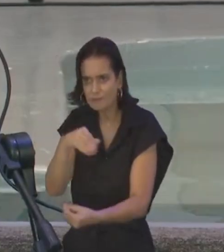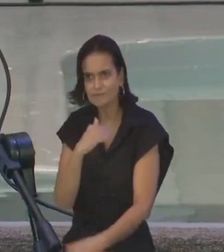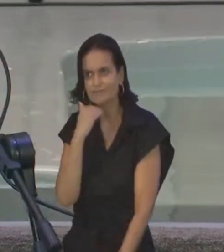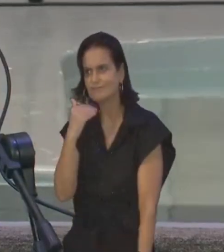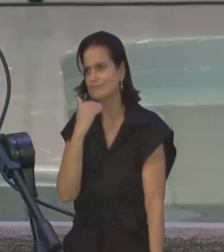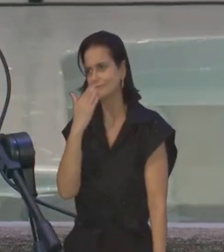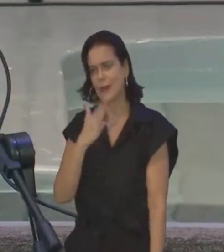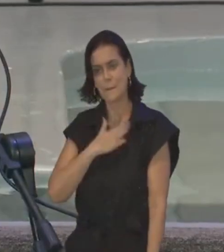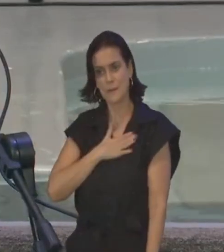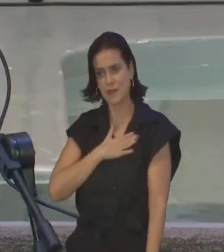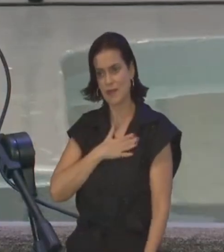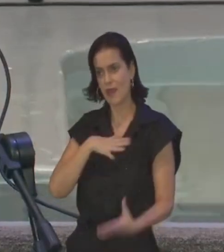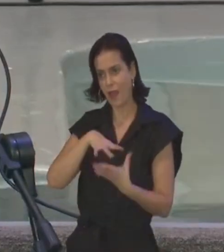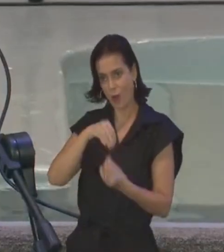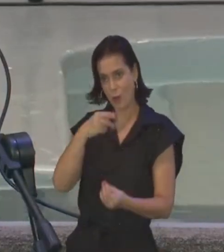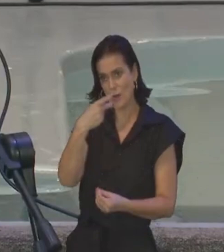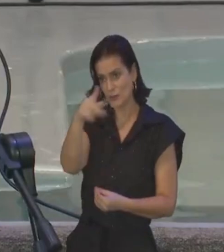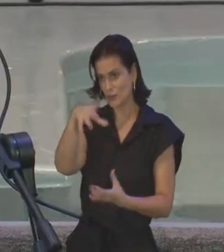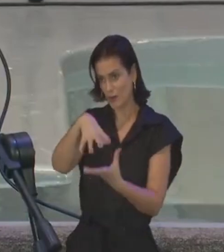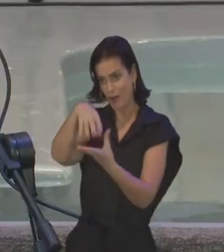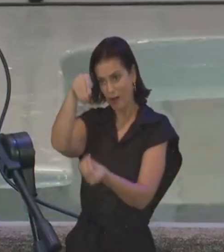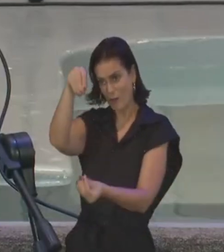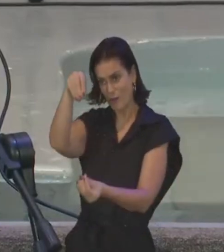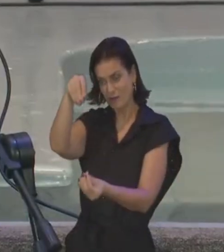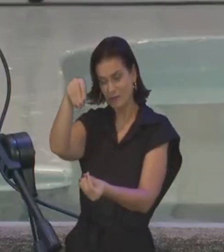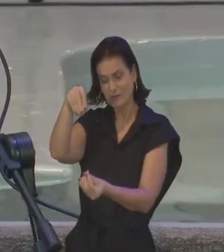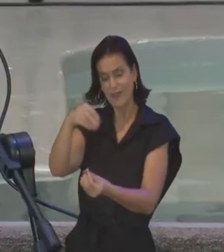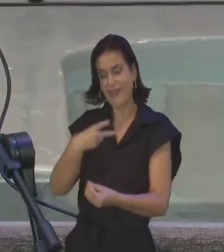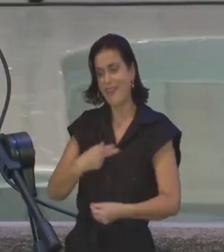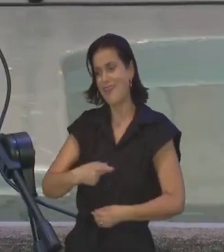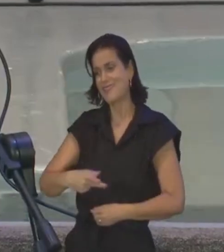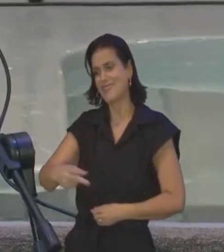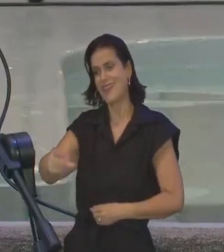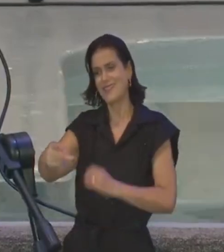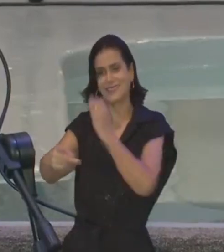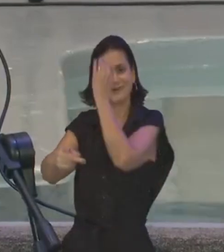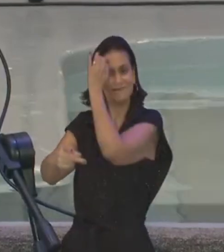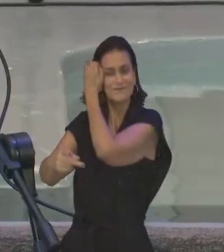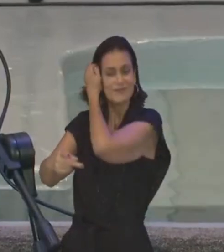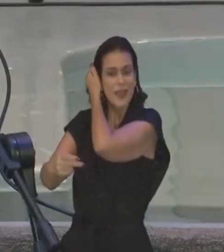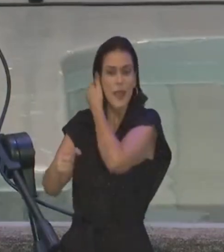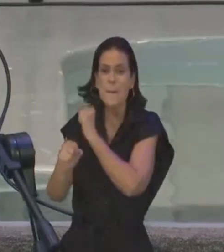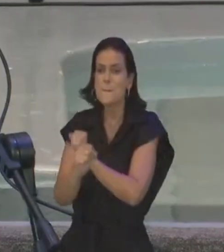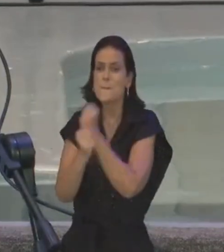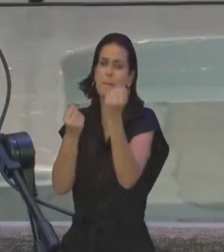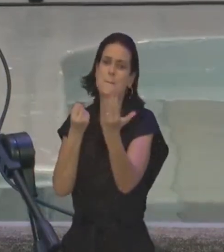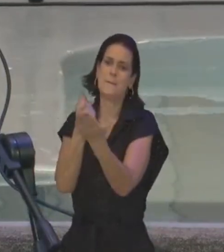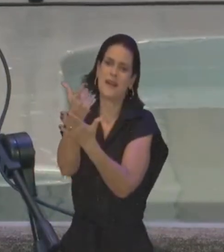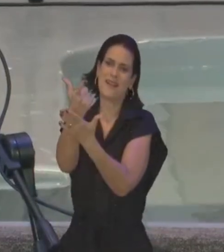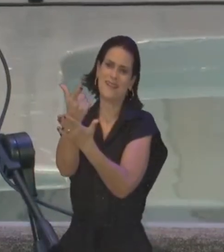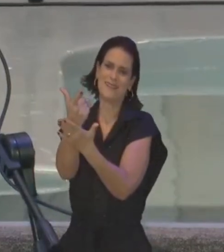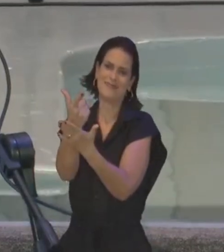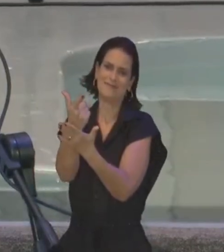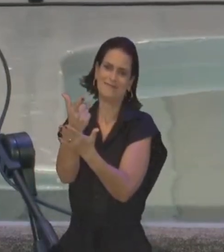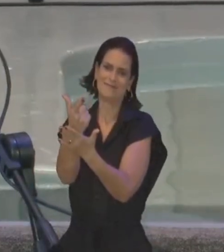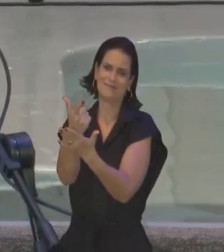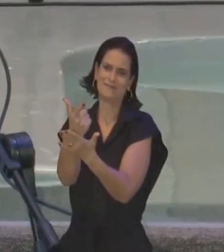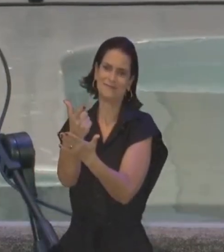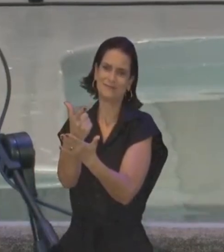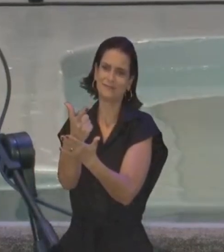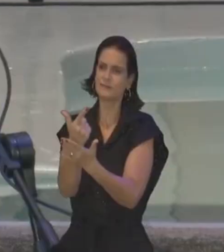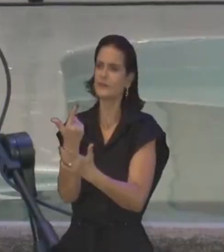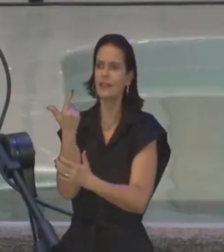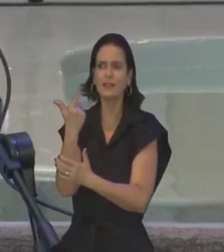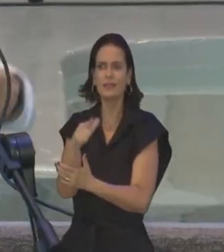sua alma, elas são eternas, elas existirão para sempre, não